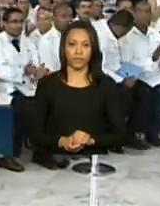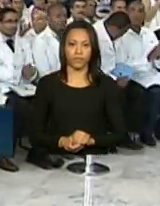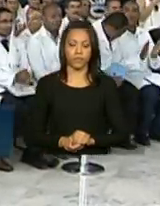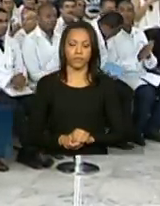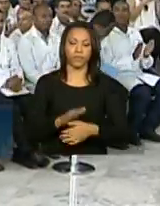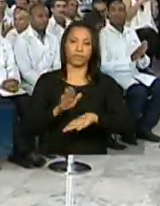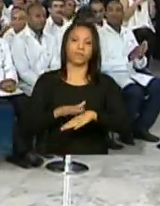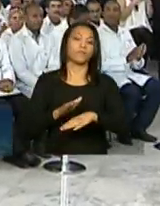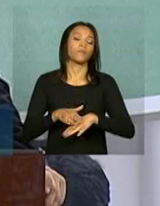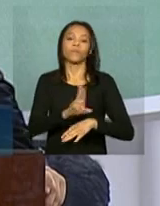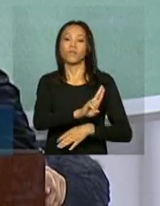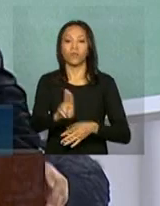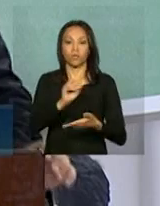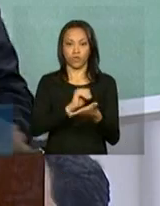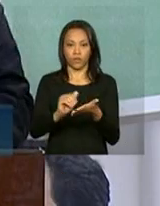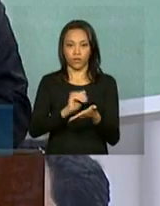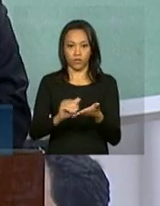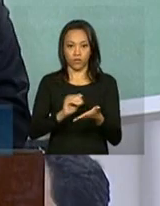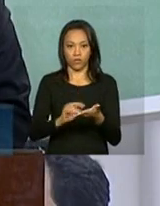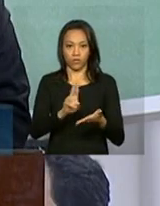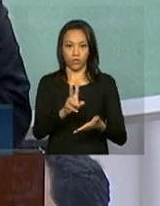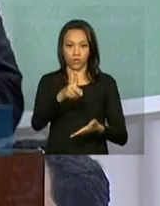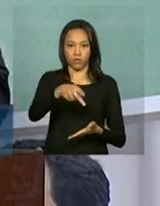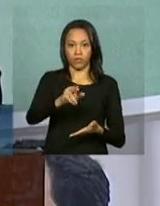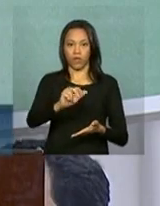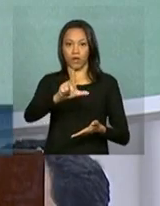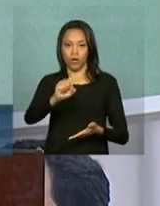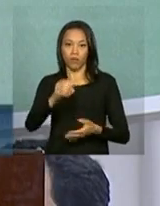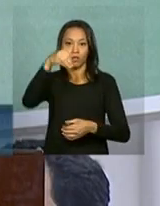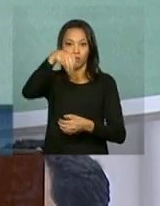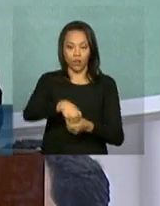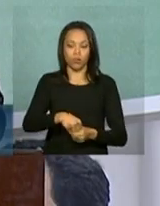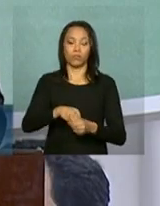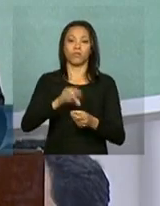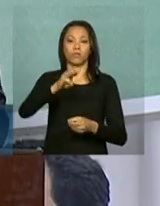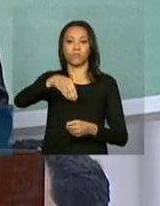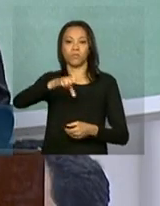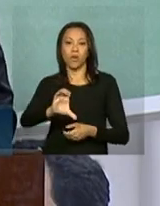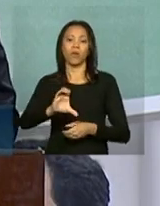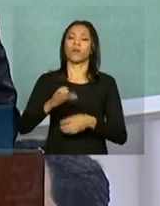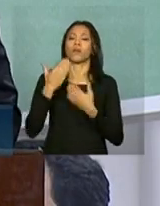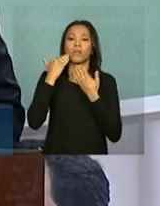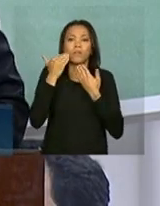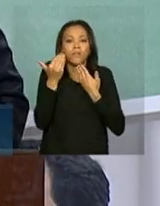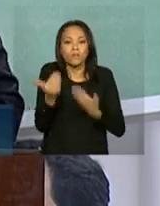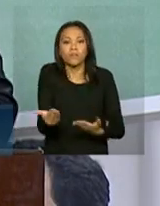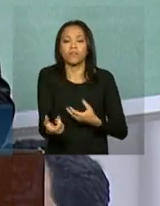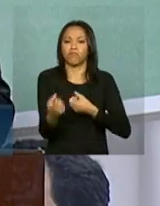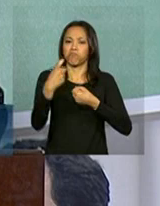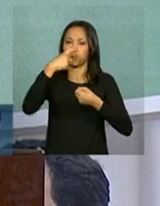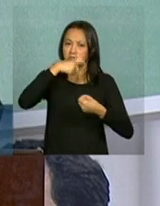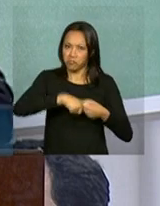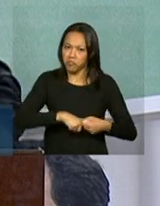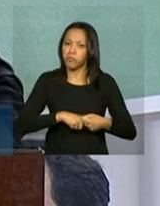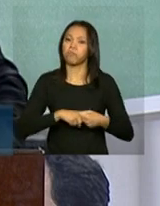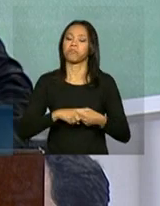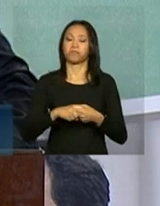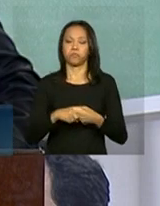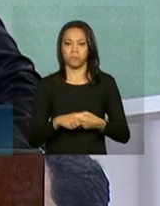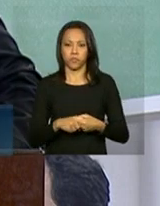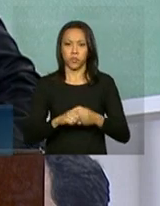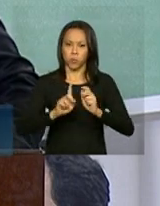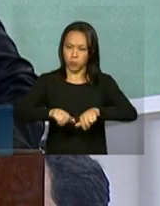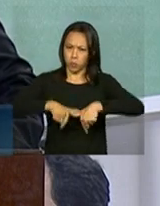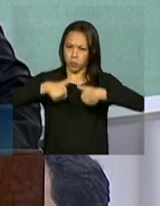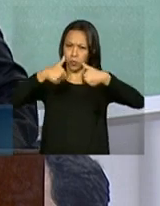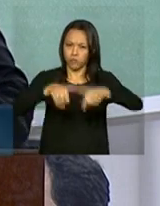Em nome do secretário Paulo Speller, do Ministério da Educação, agradecer essa forte parceria, a destinação, o